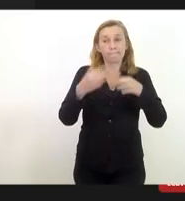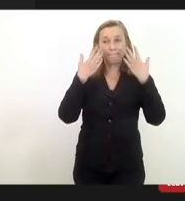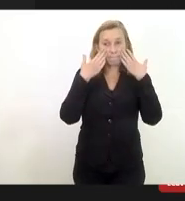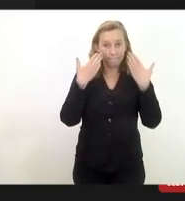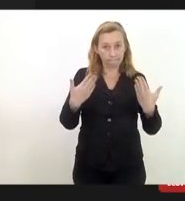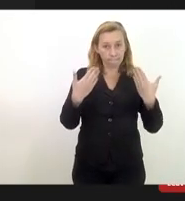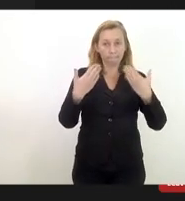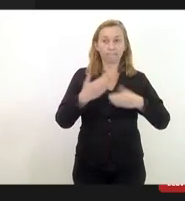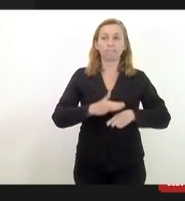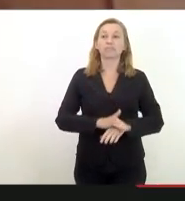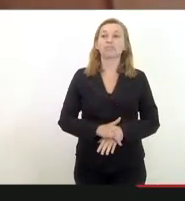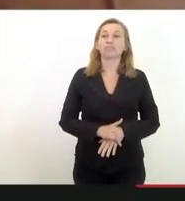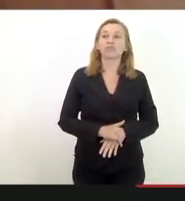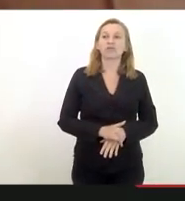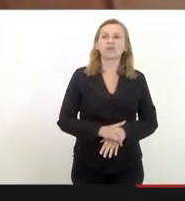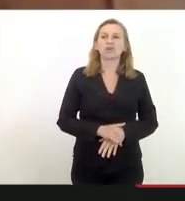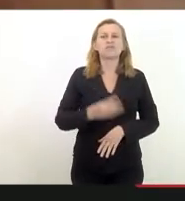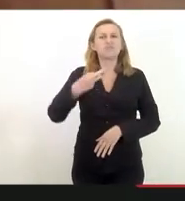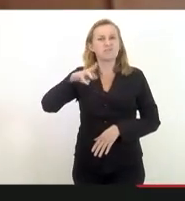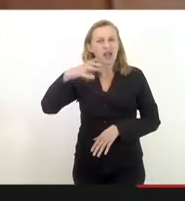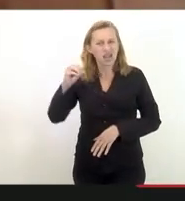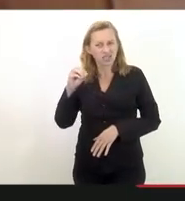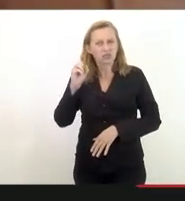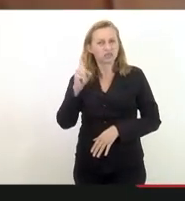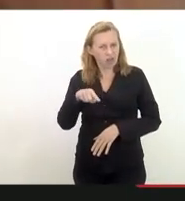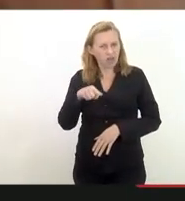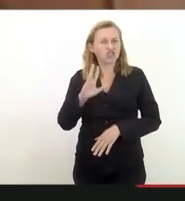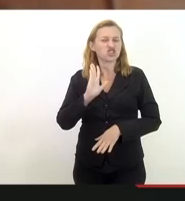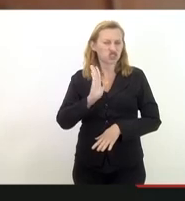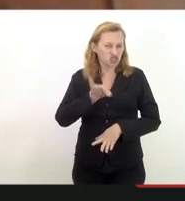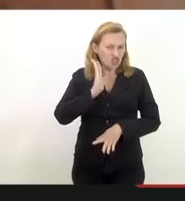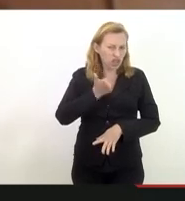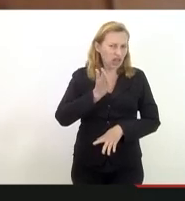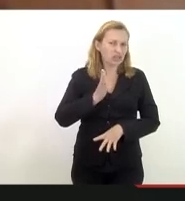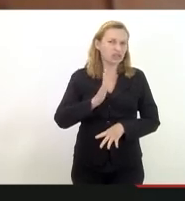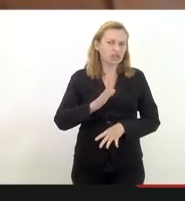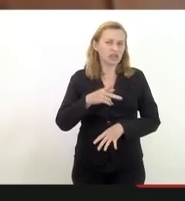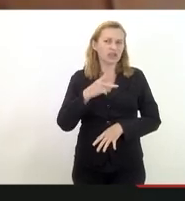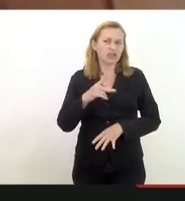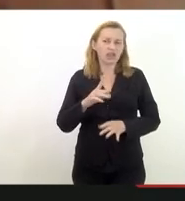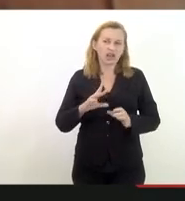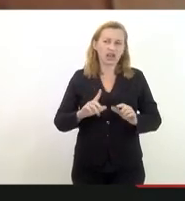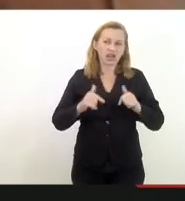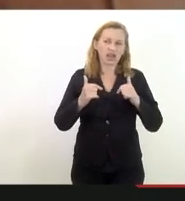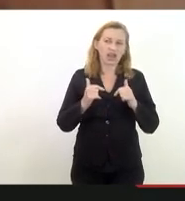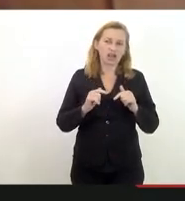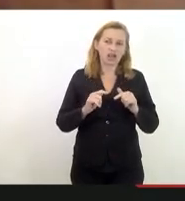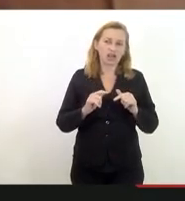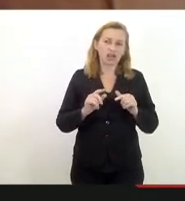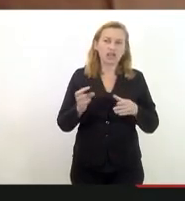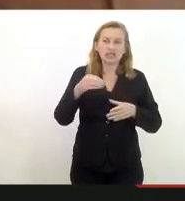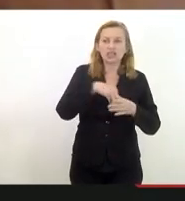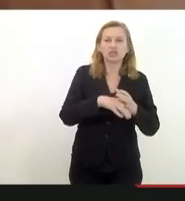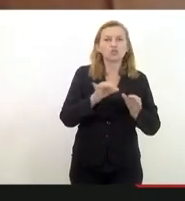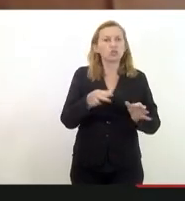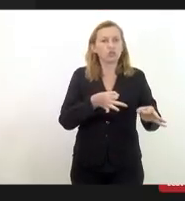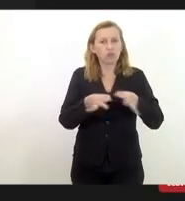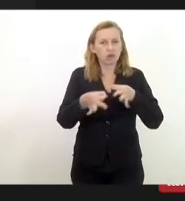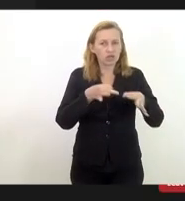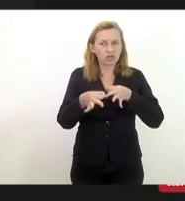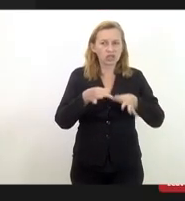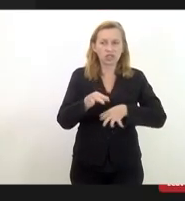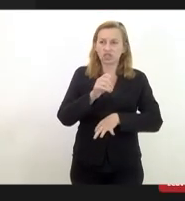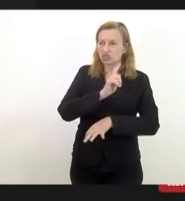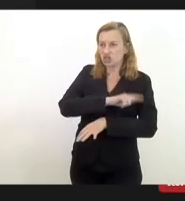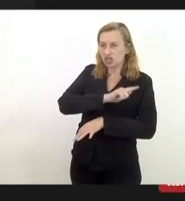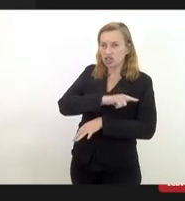apresentou em março, né, já está contemplado, e estava já contemplado no plano que esta gerência